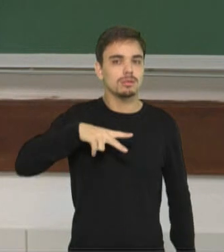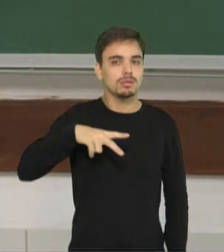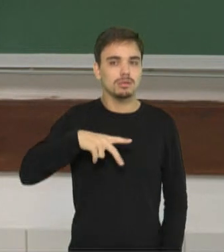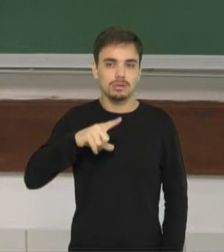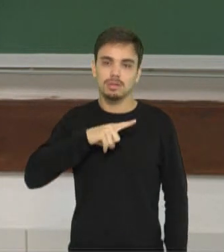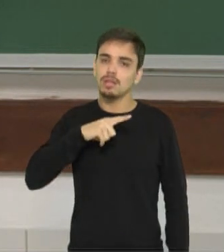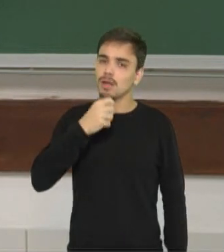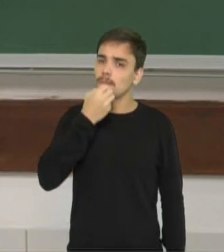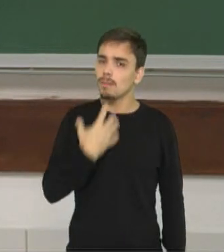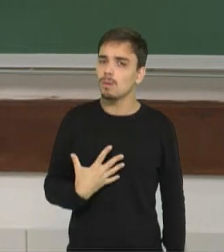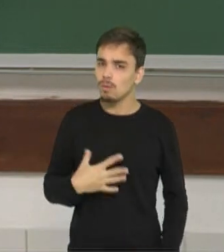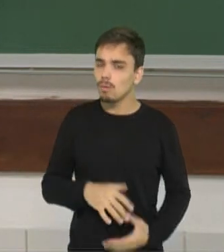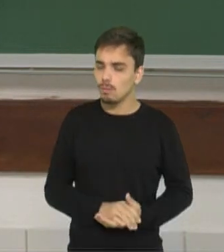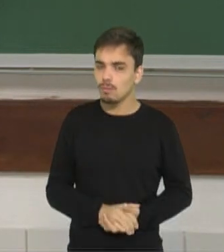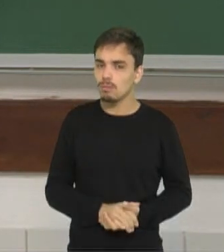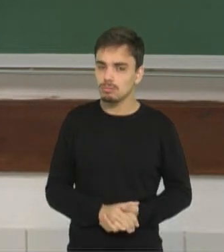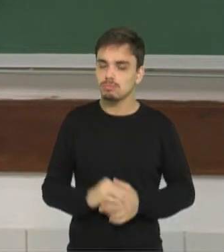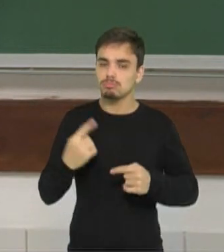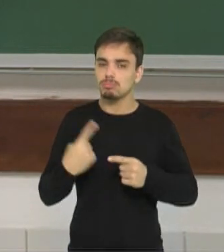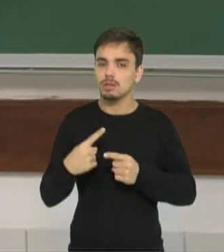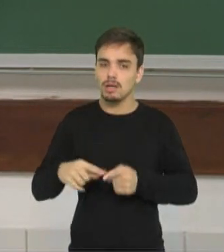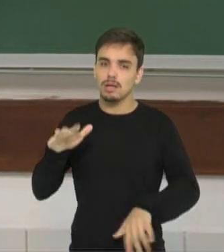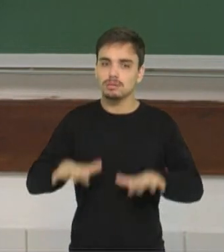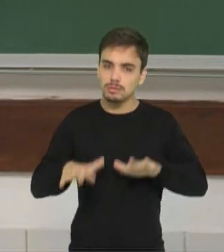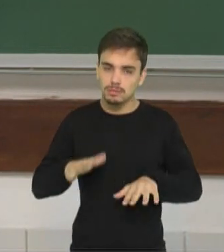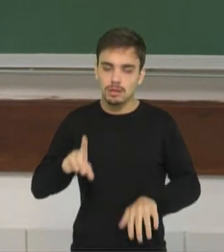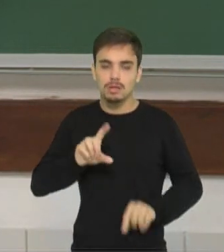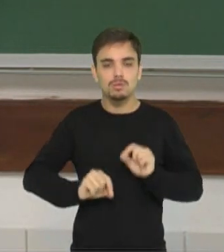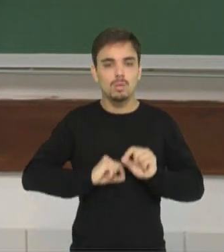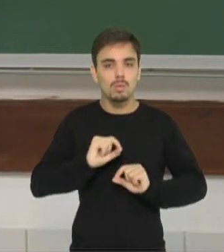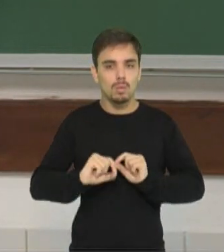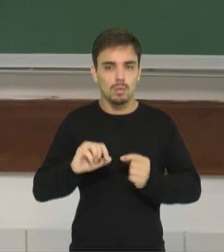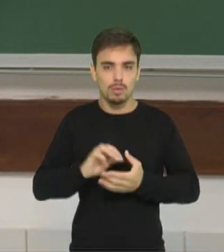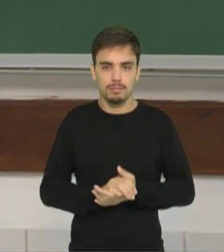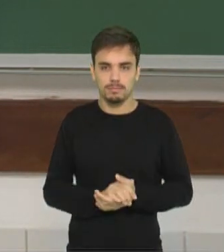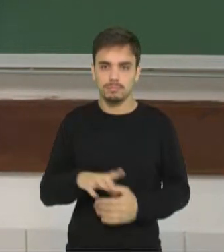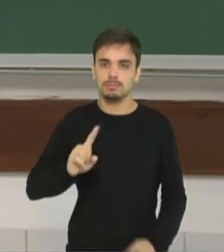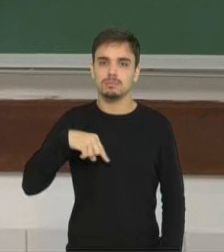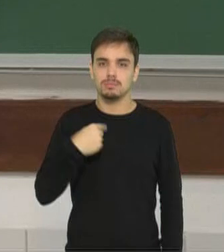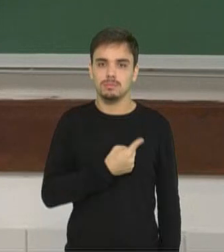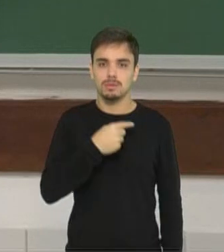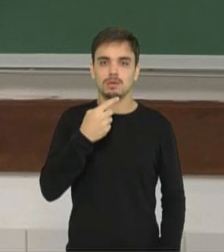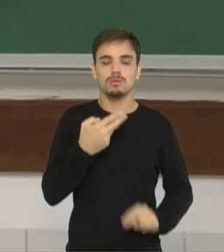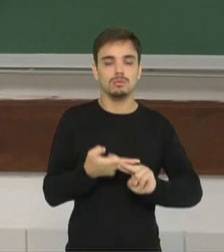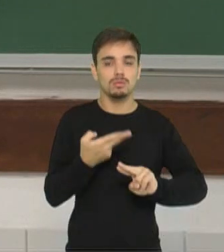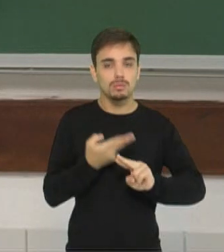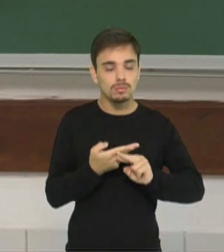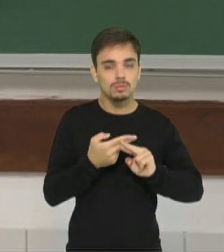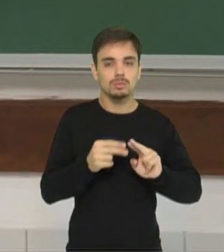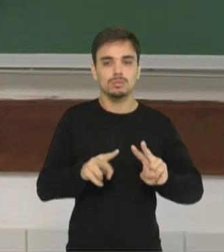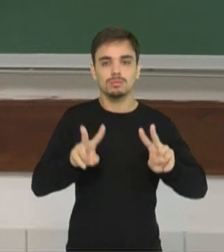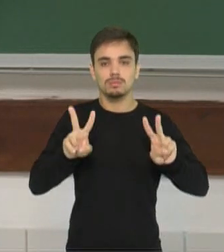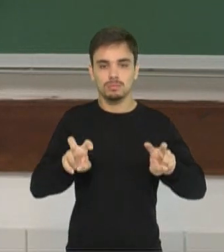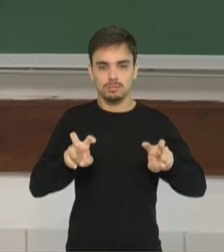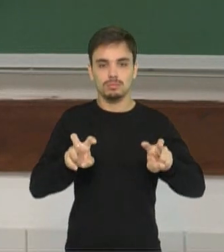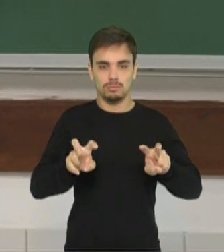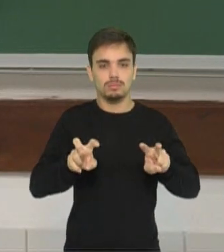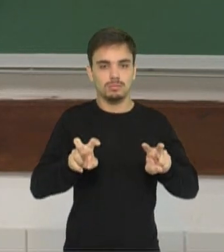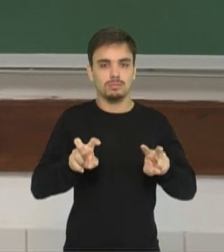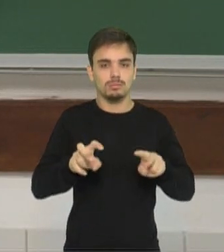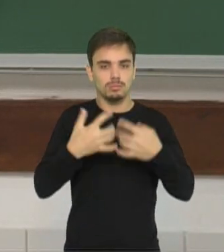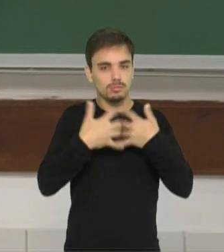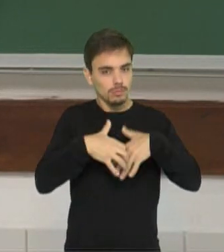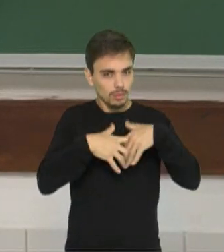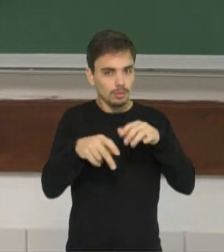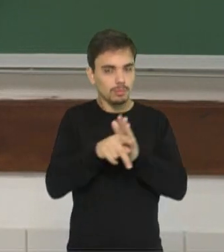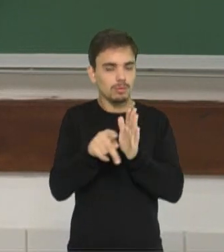sendo eficientes. Porque normalmente quando a gente usa as configurações padrões